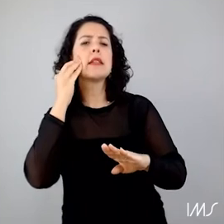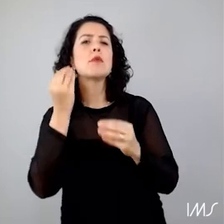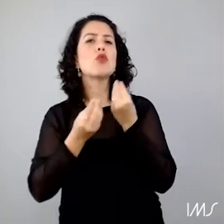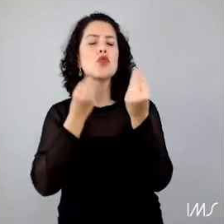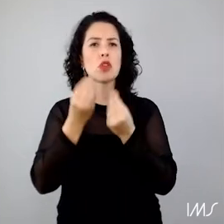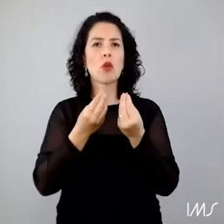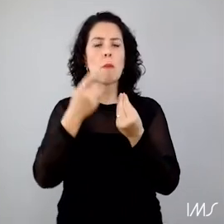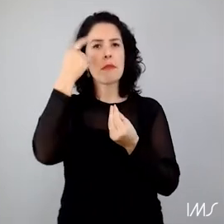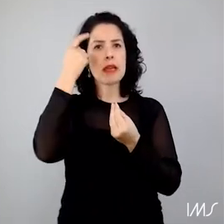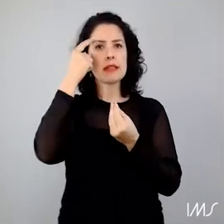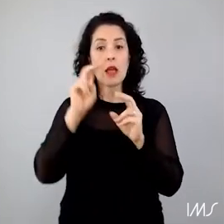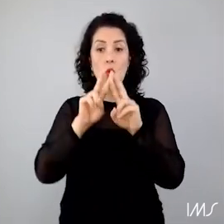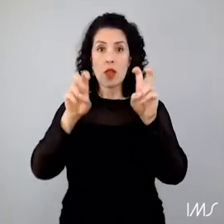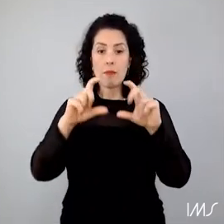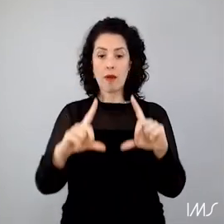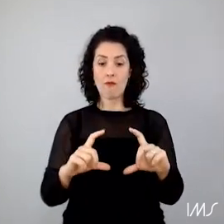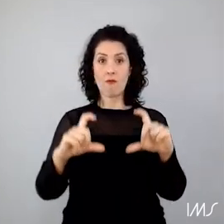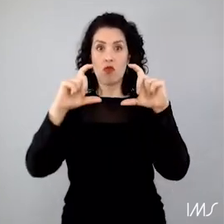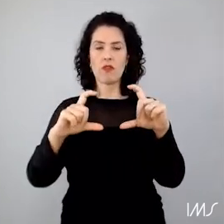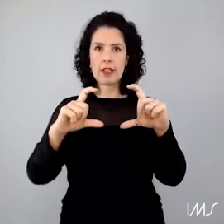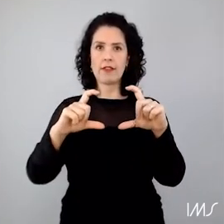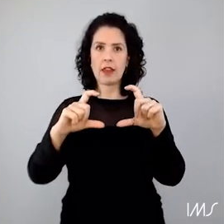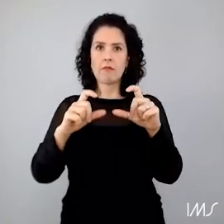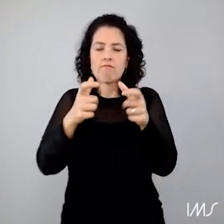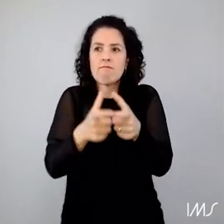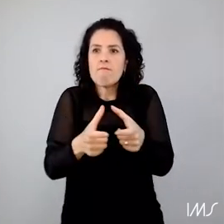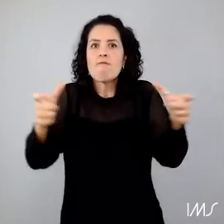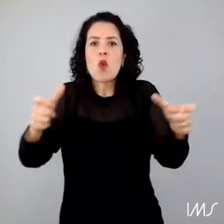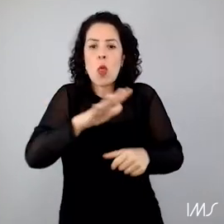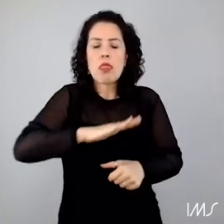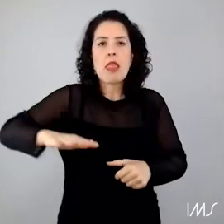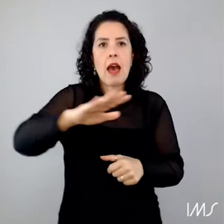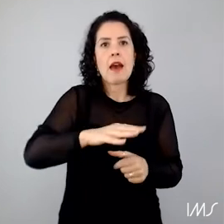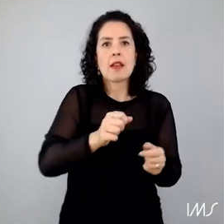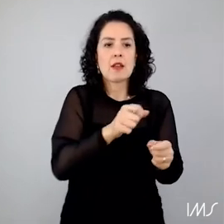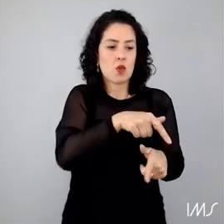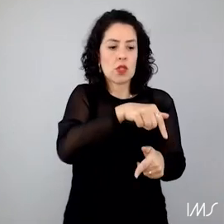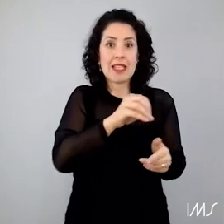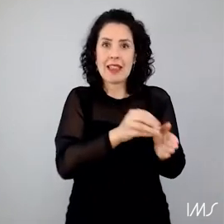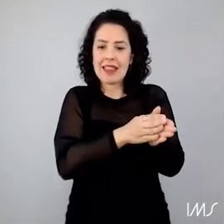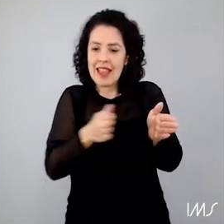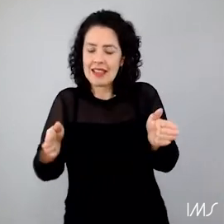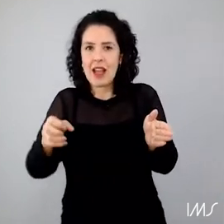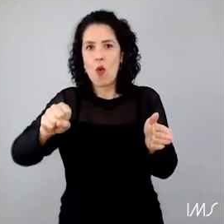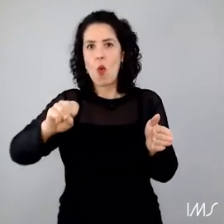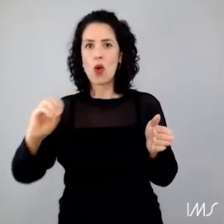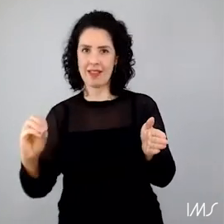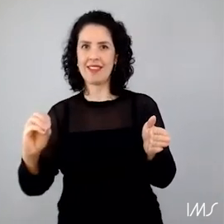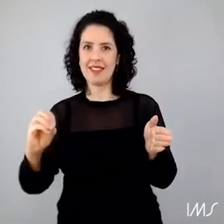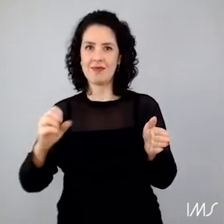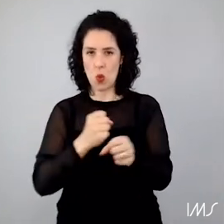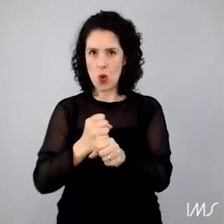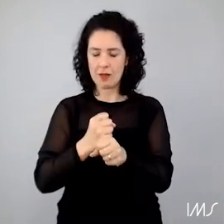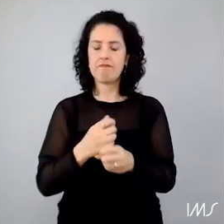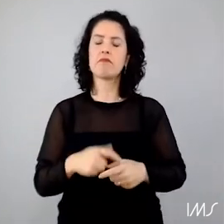inusitada expansão da fotografia nos anos 70 e 80. Vou me deter